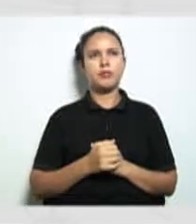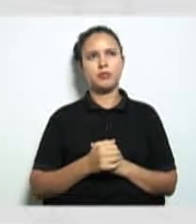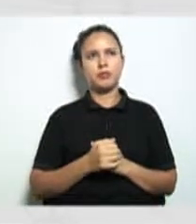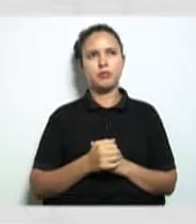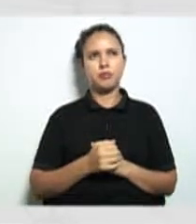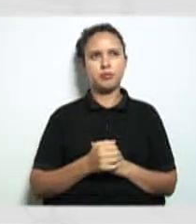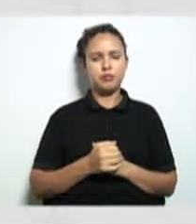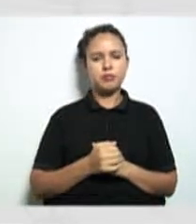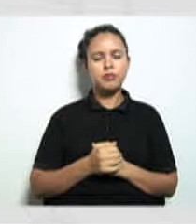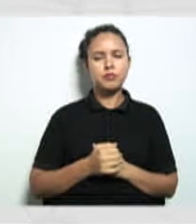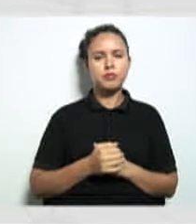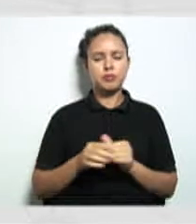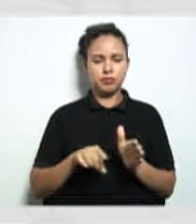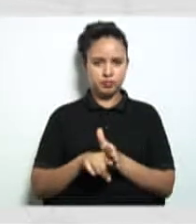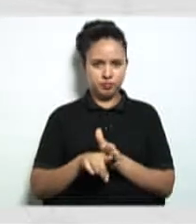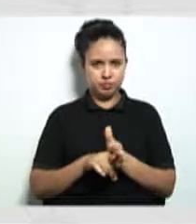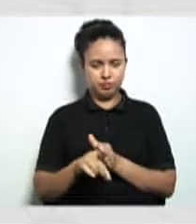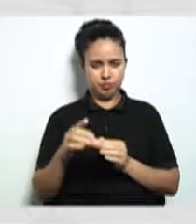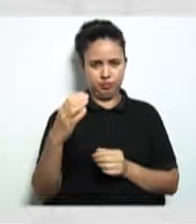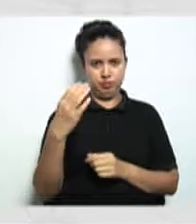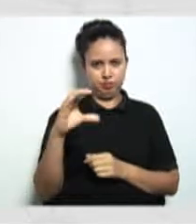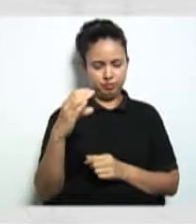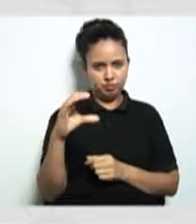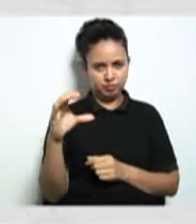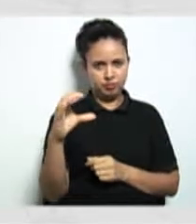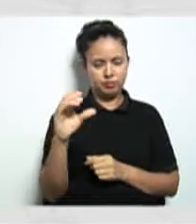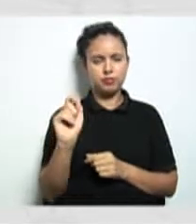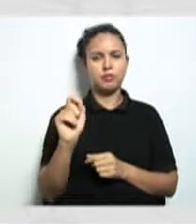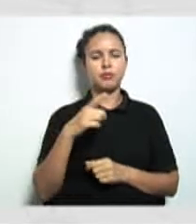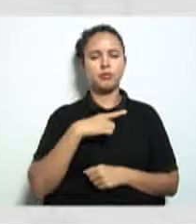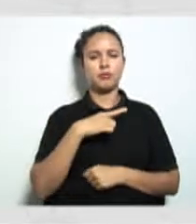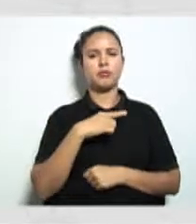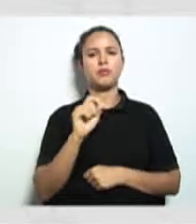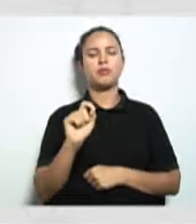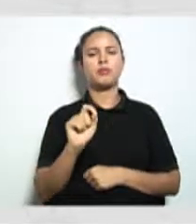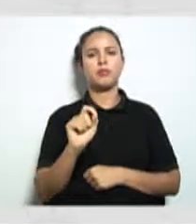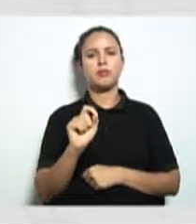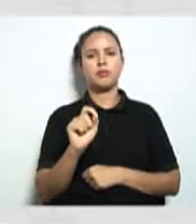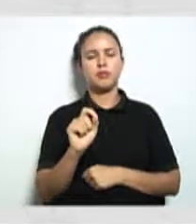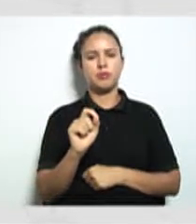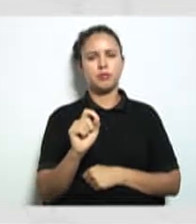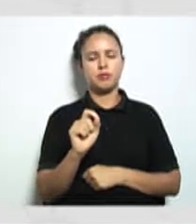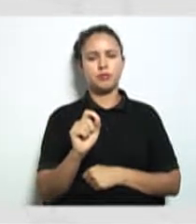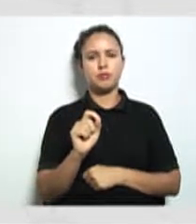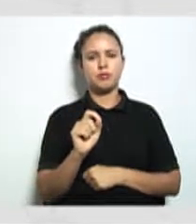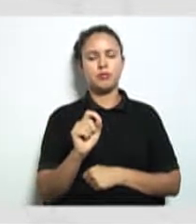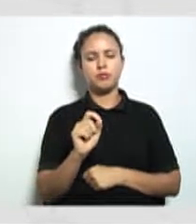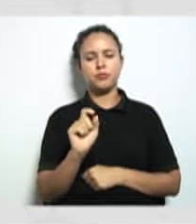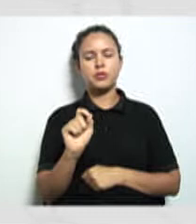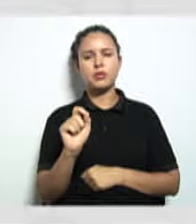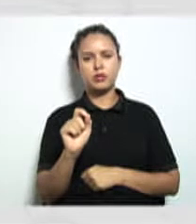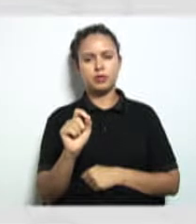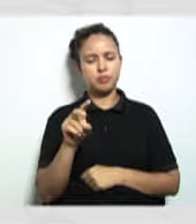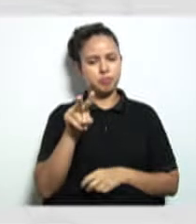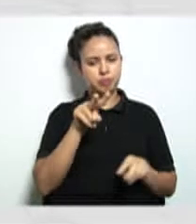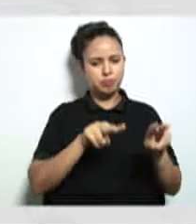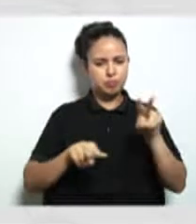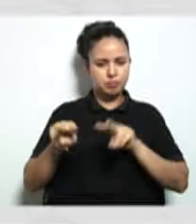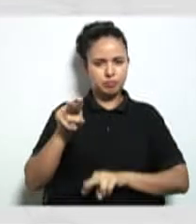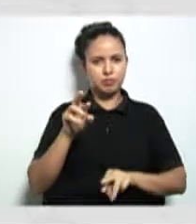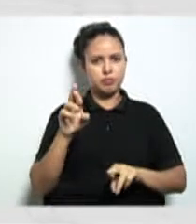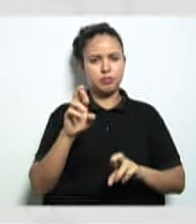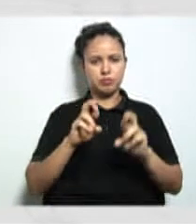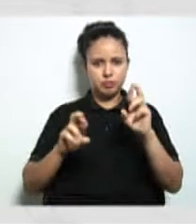Princípios da pesquisa científica, nós temos aqui a observação, e ele vai passar de novo, porque ele gosta de fazer isso